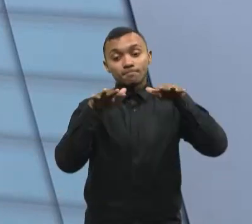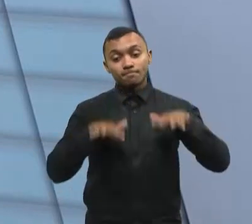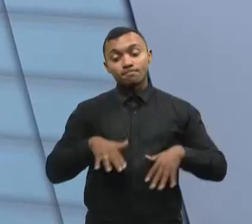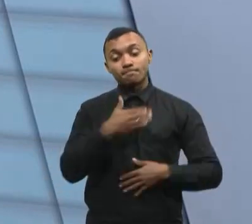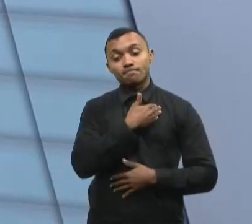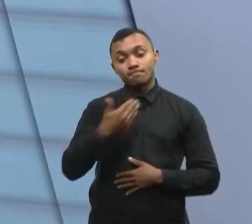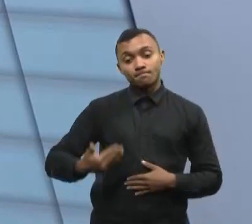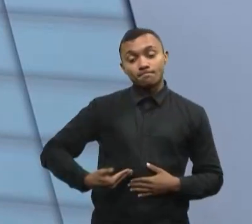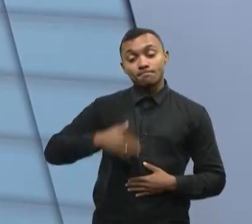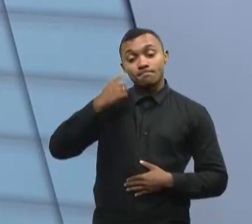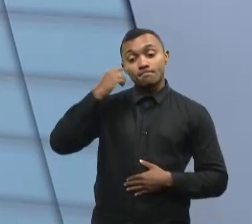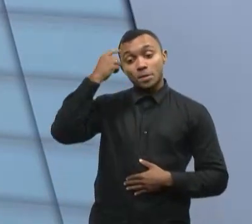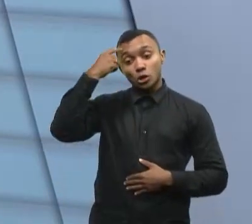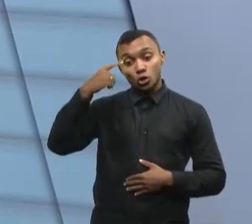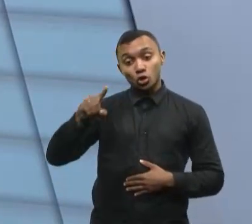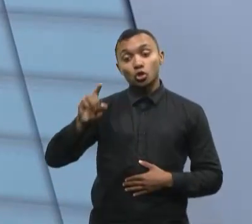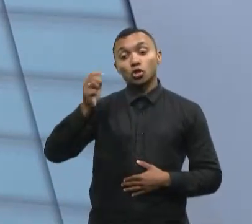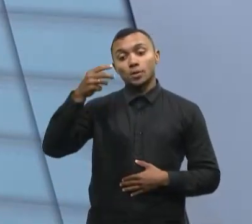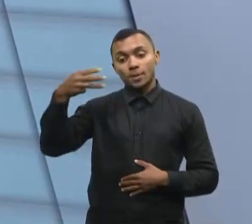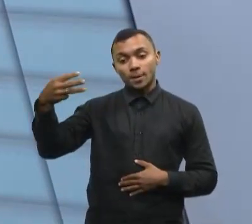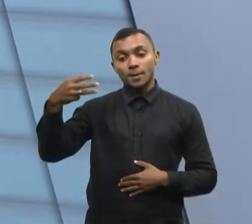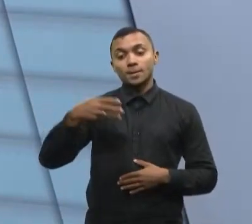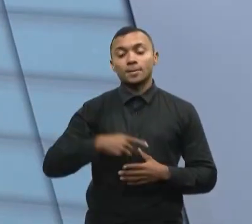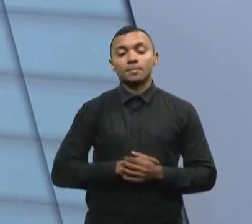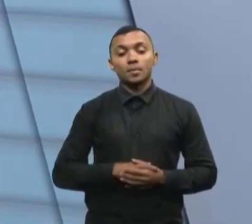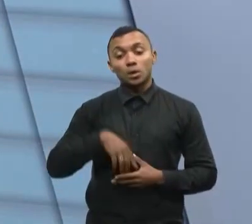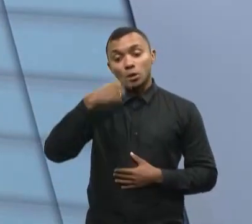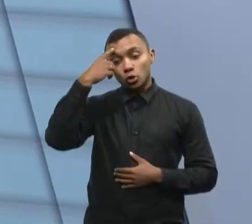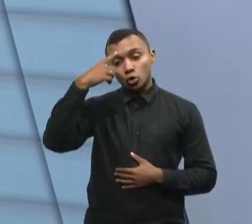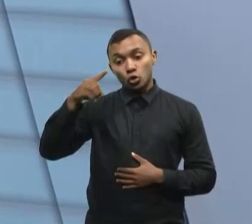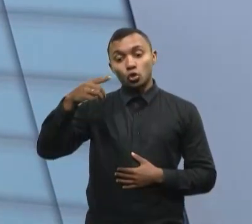dia 3, aqui pela comissão